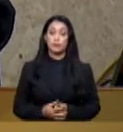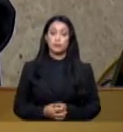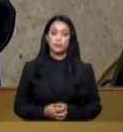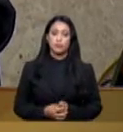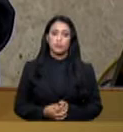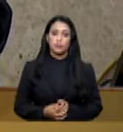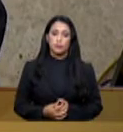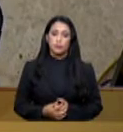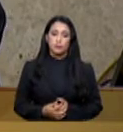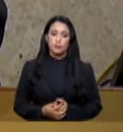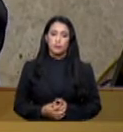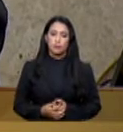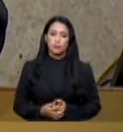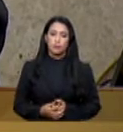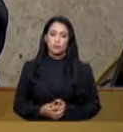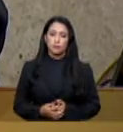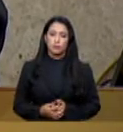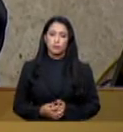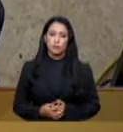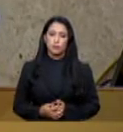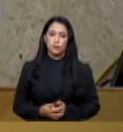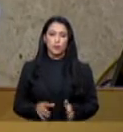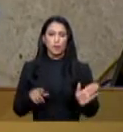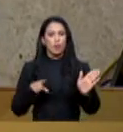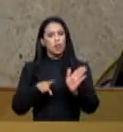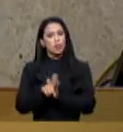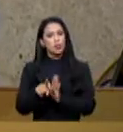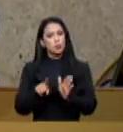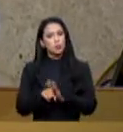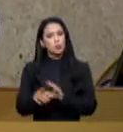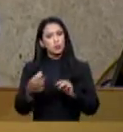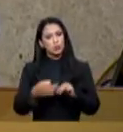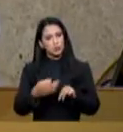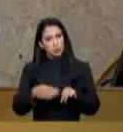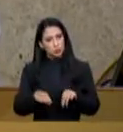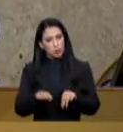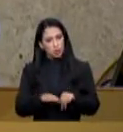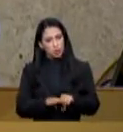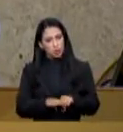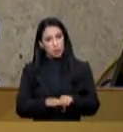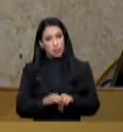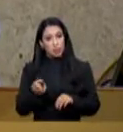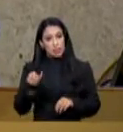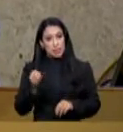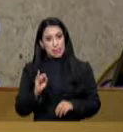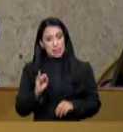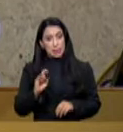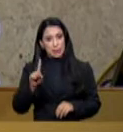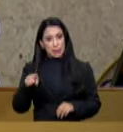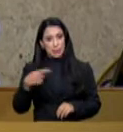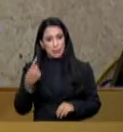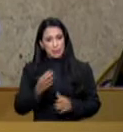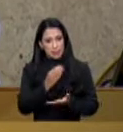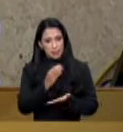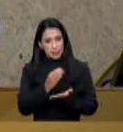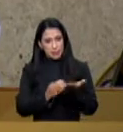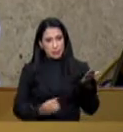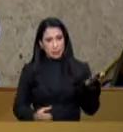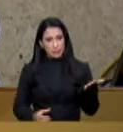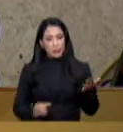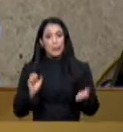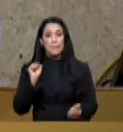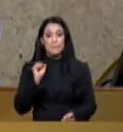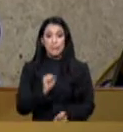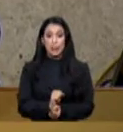eu questiono aos eminentes pares se eu poderia, depois desse capítulo,